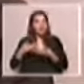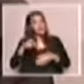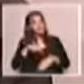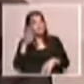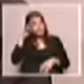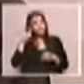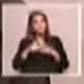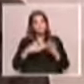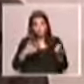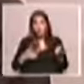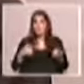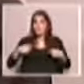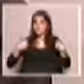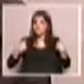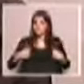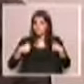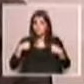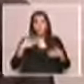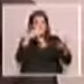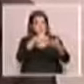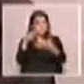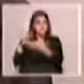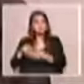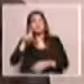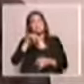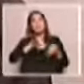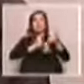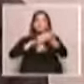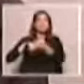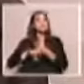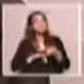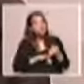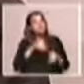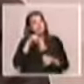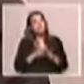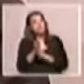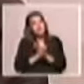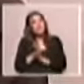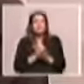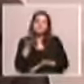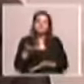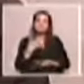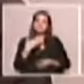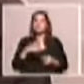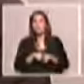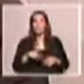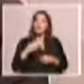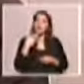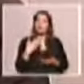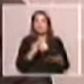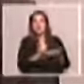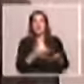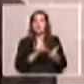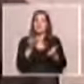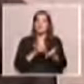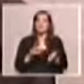em termos diretos pessoais, mas também às associações que muito beneficiam com esta cedência e com esta reutilização dos livros,